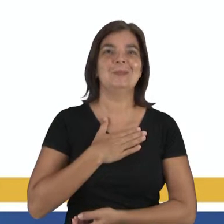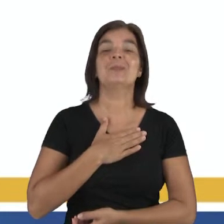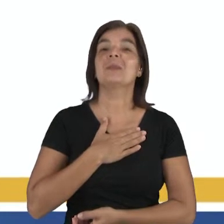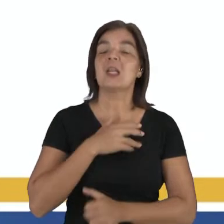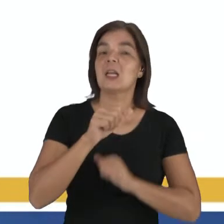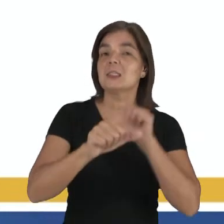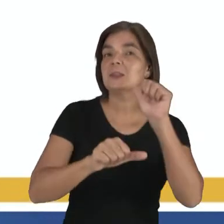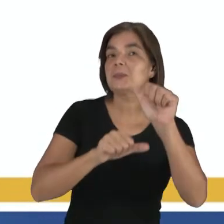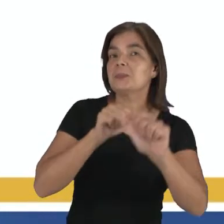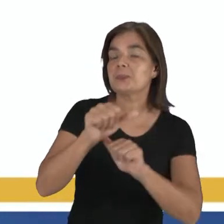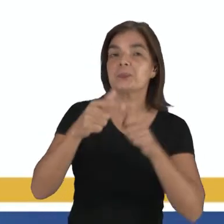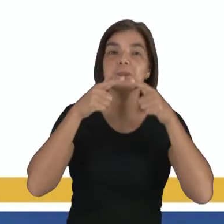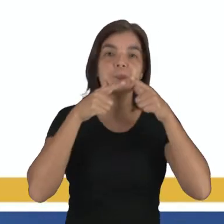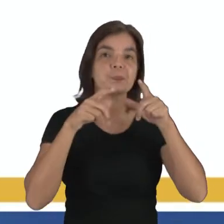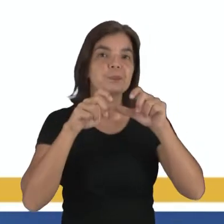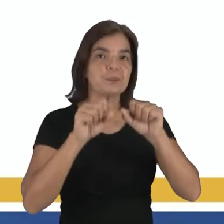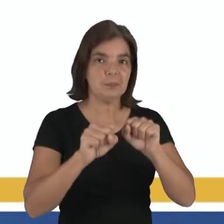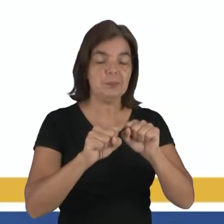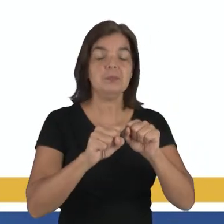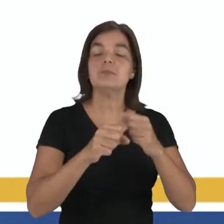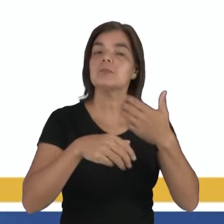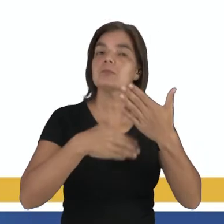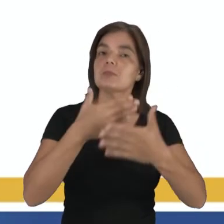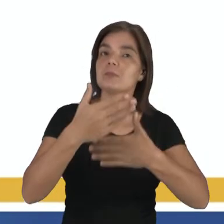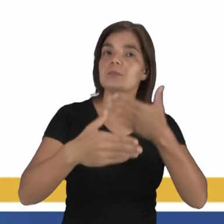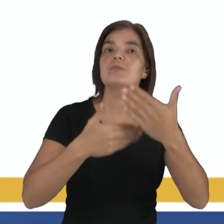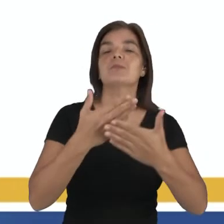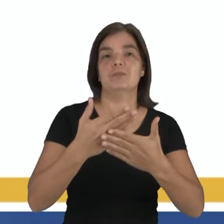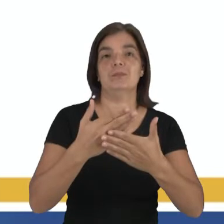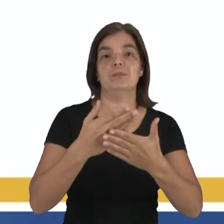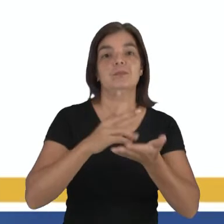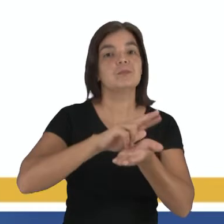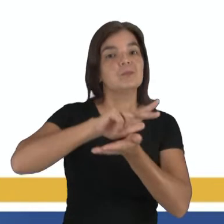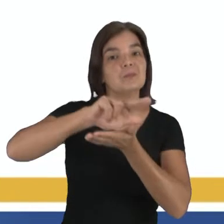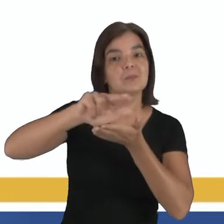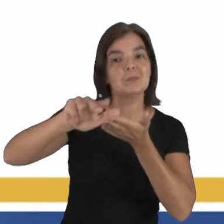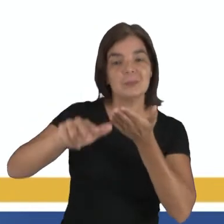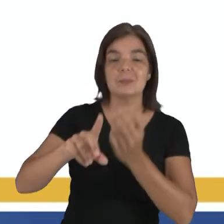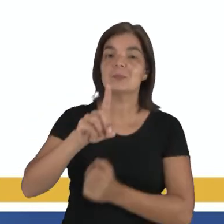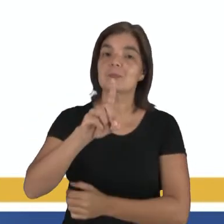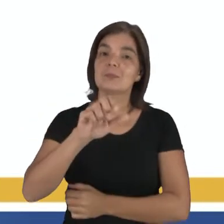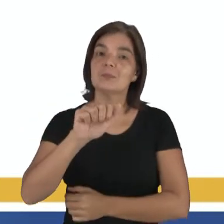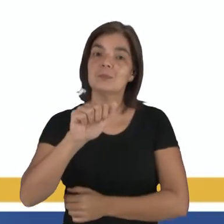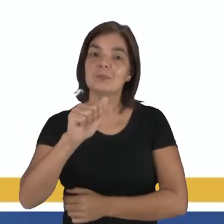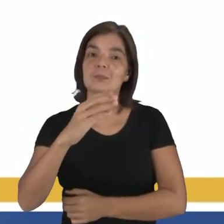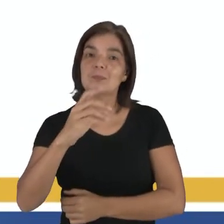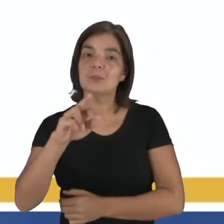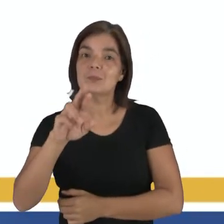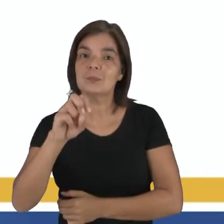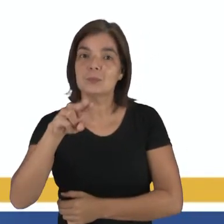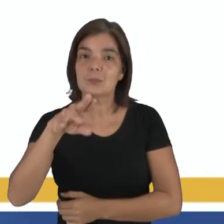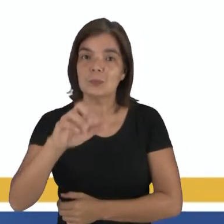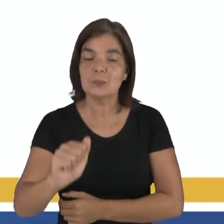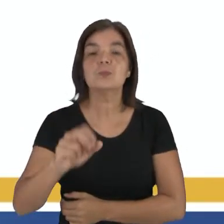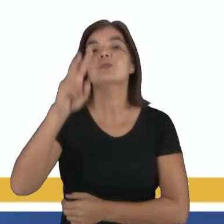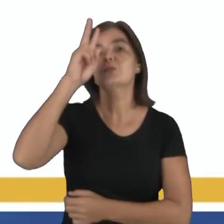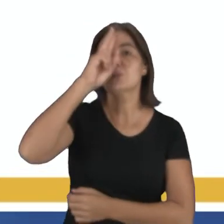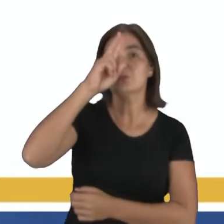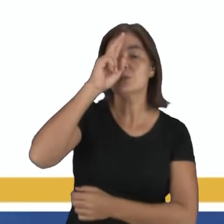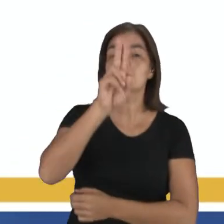Essa mudança de linguagem no decorrer do tempo é chamada de variação diacrônica, ou seja, variação